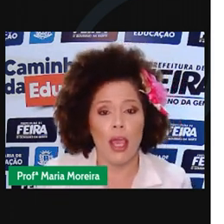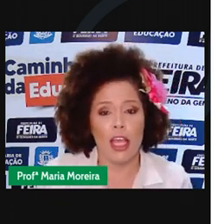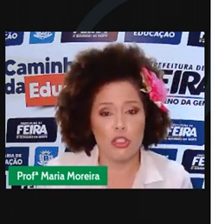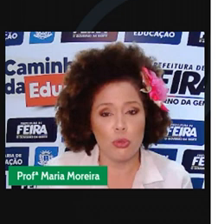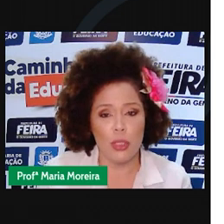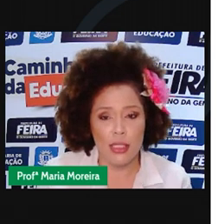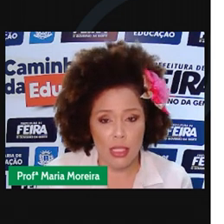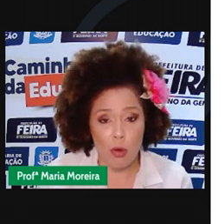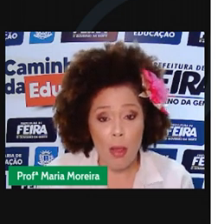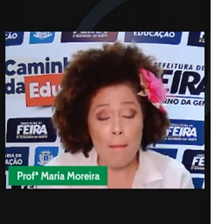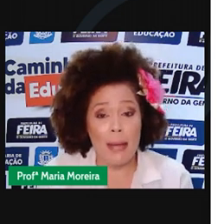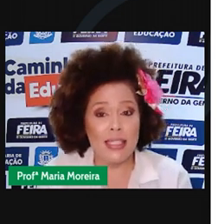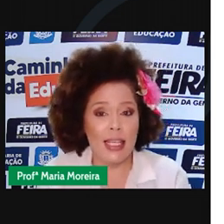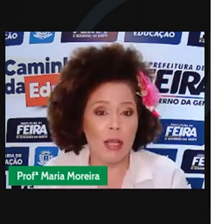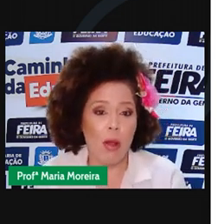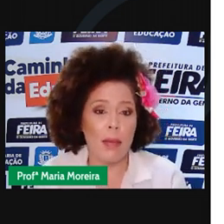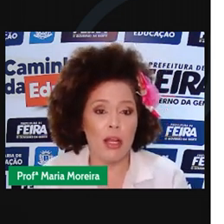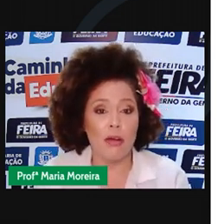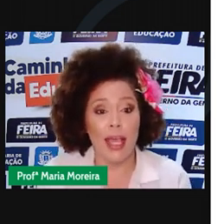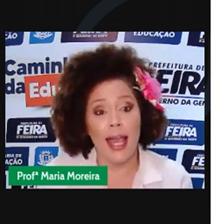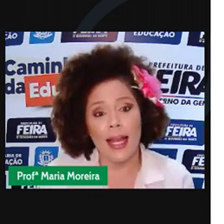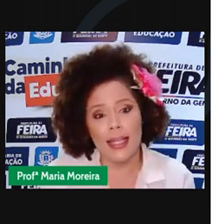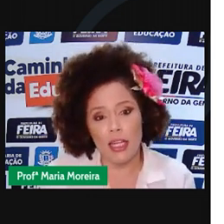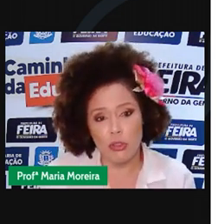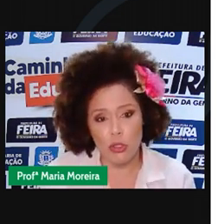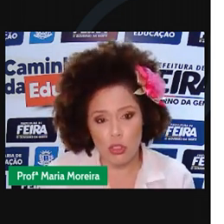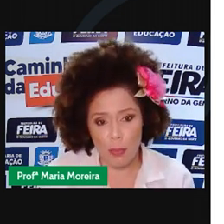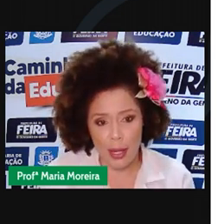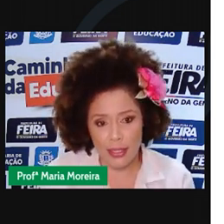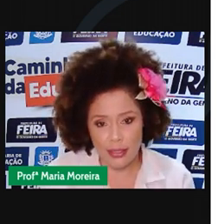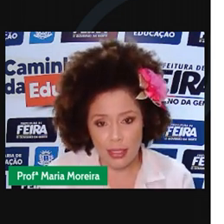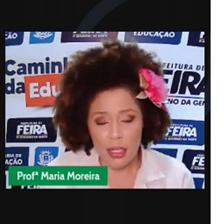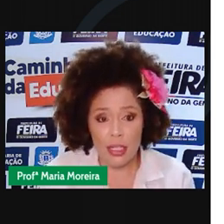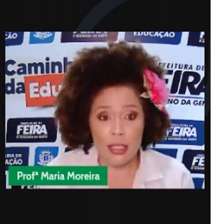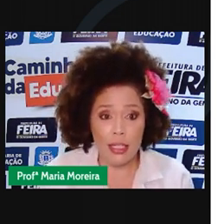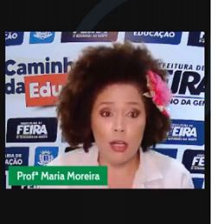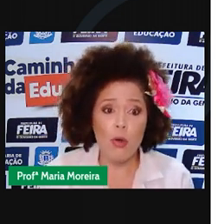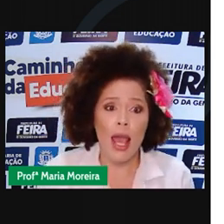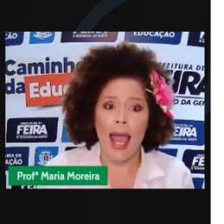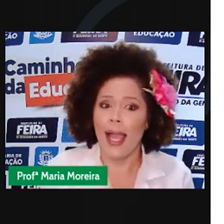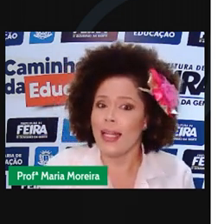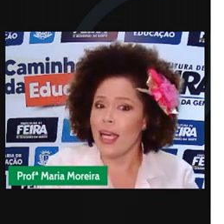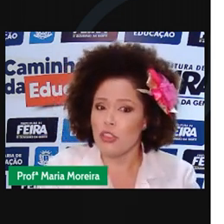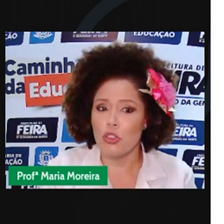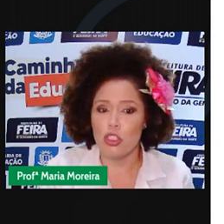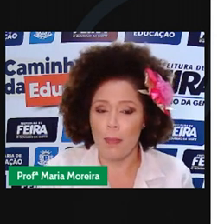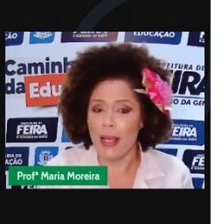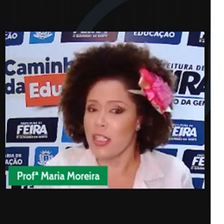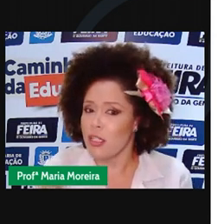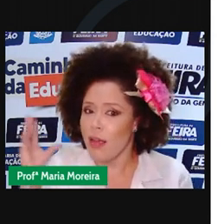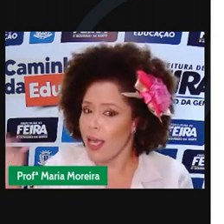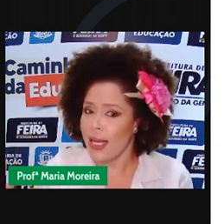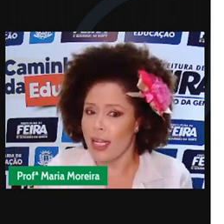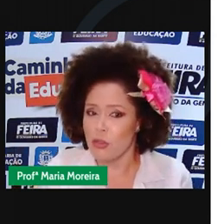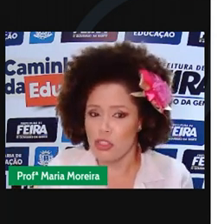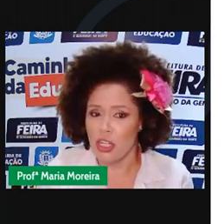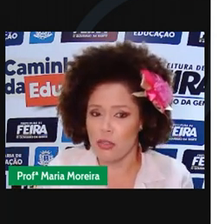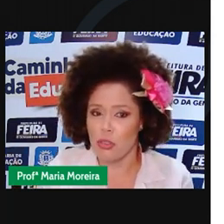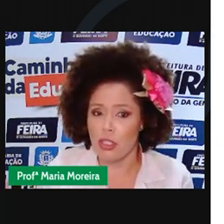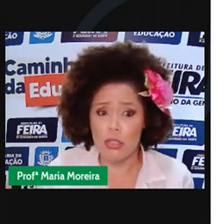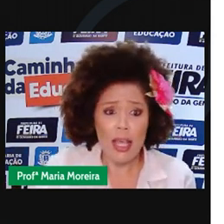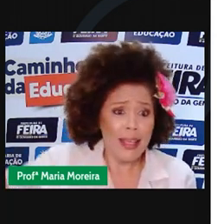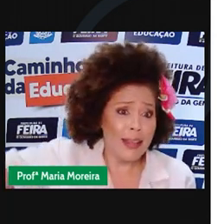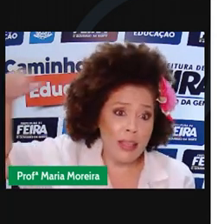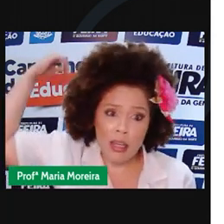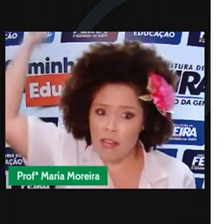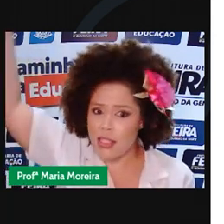ela recebeu o resto duração para se adequar melhor que a realidade do nosso país então a realidade do nosso país não é a realidade